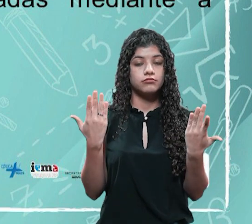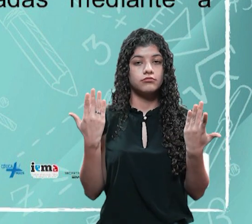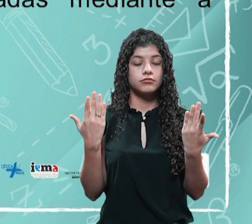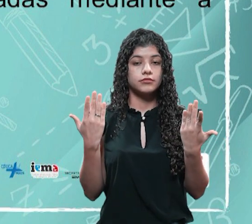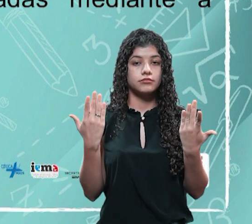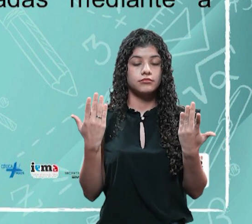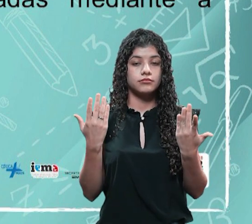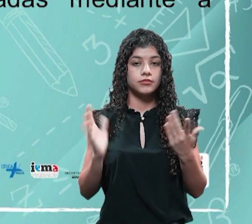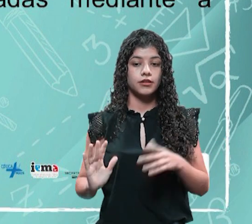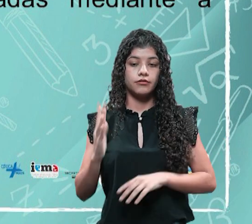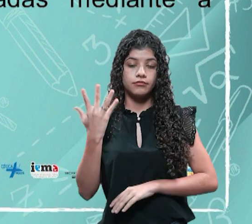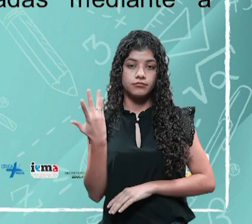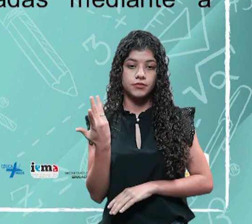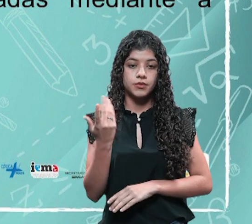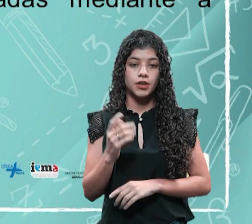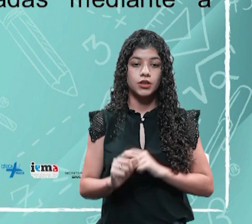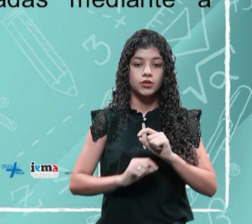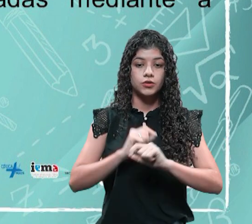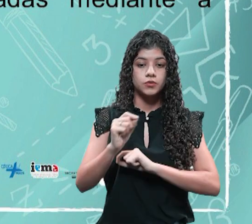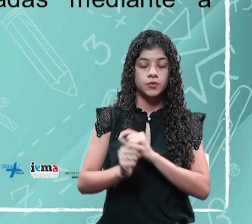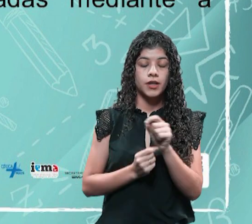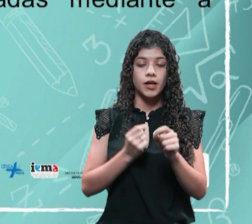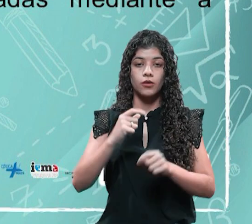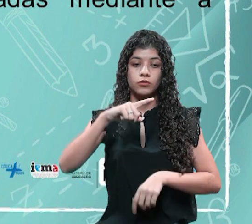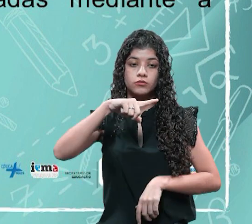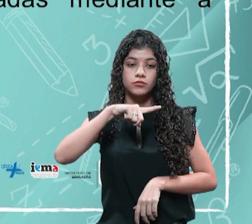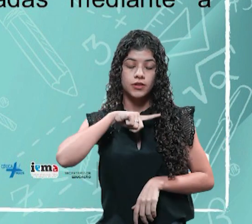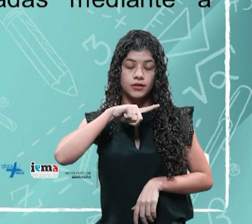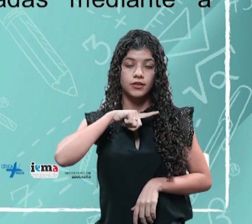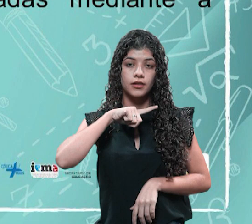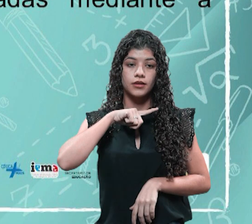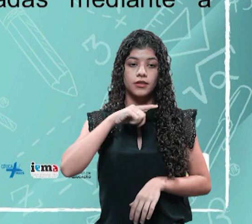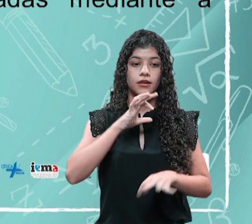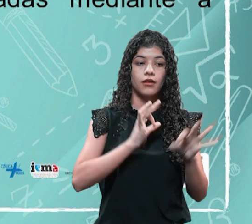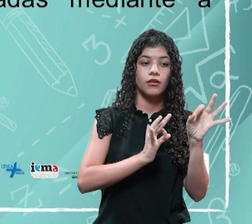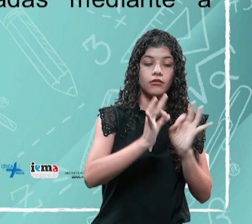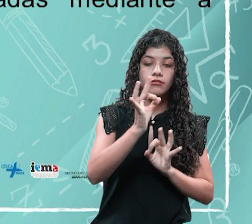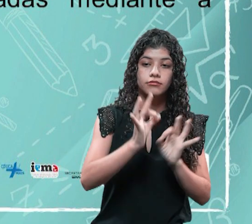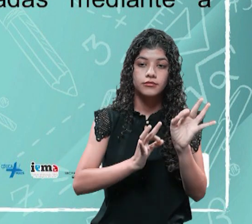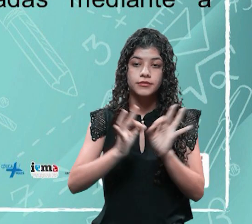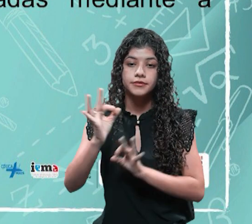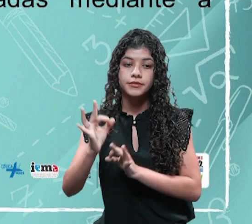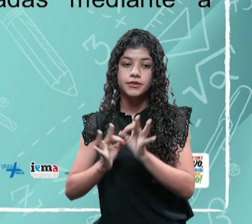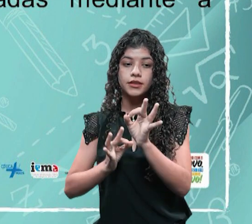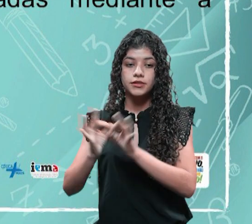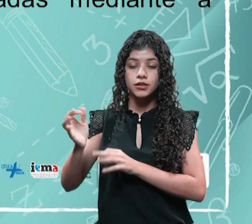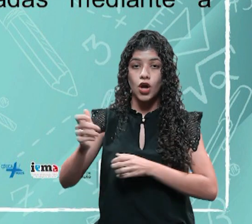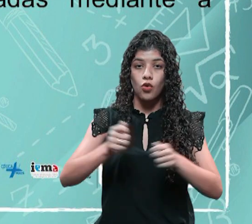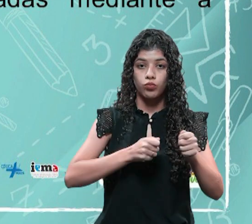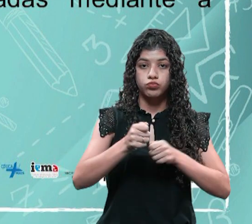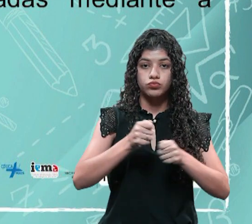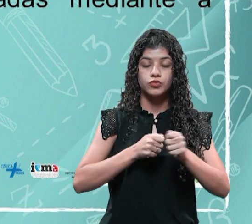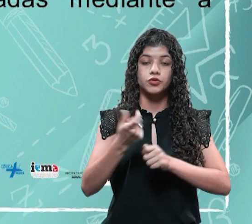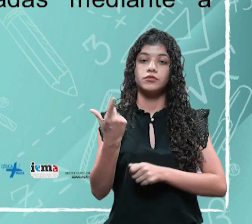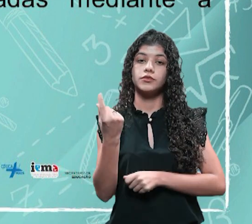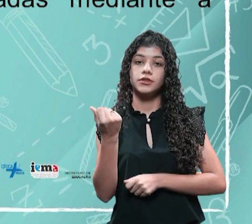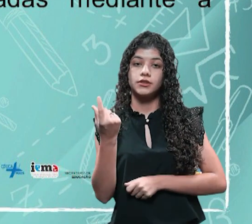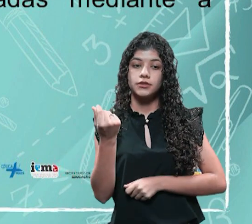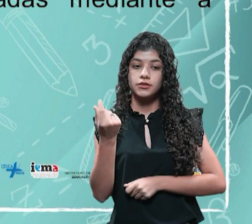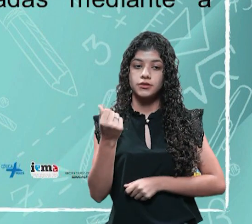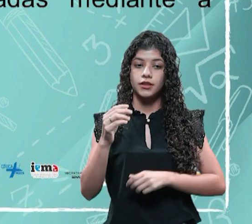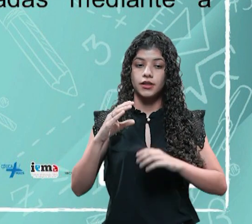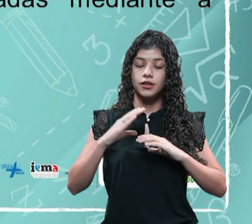fase decisiva, é onde estão inseridas a coordenação executiva, o controle financeiro, o